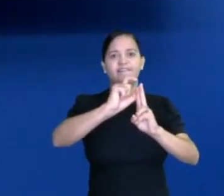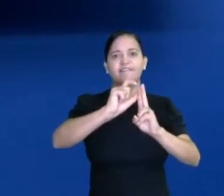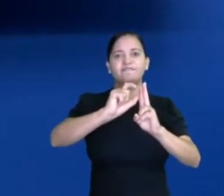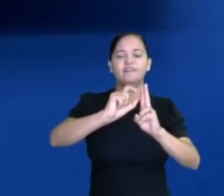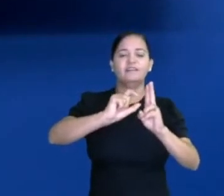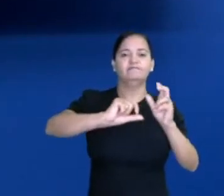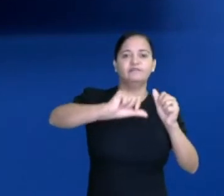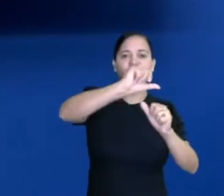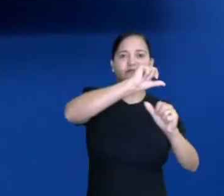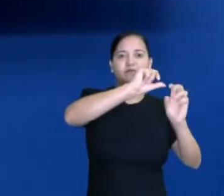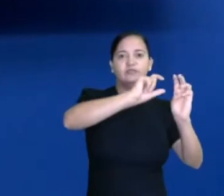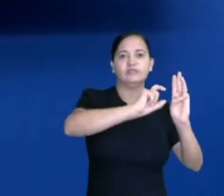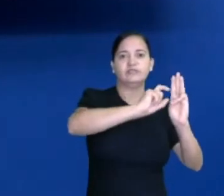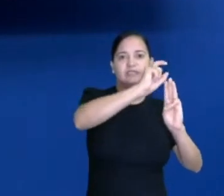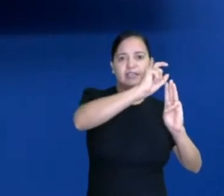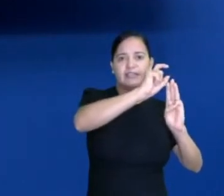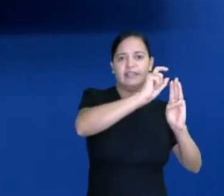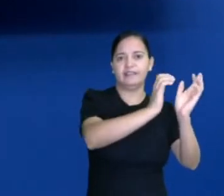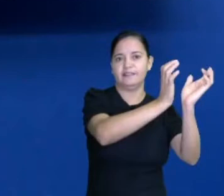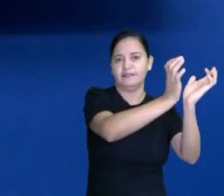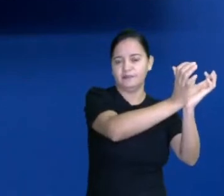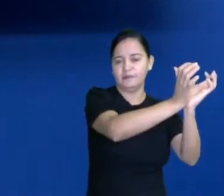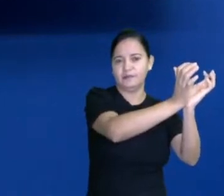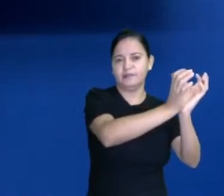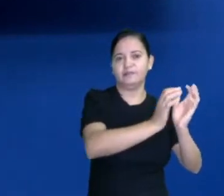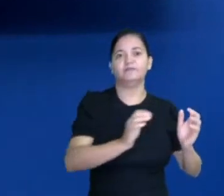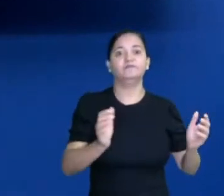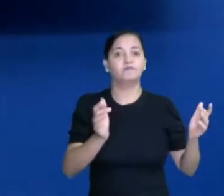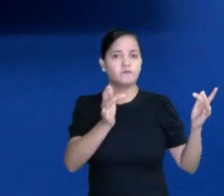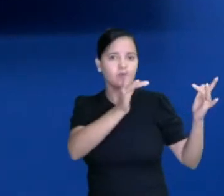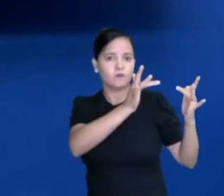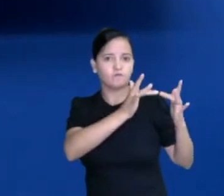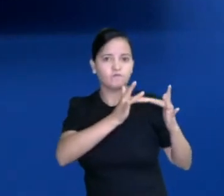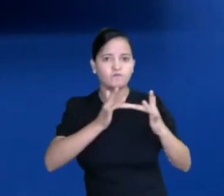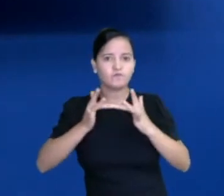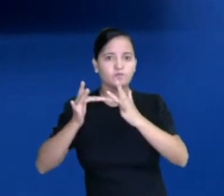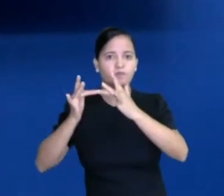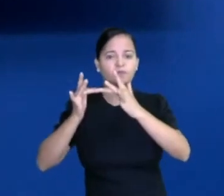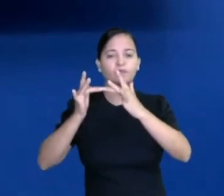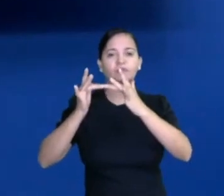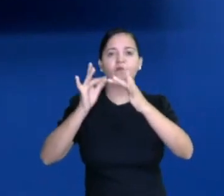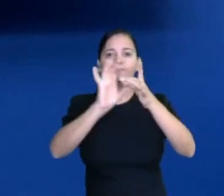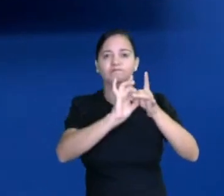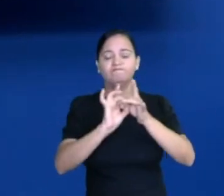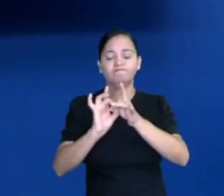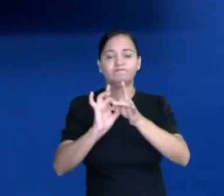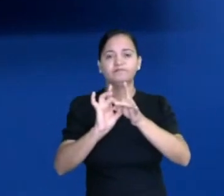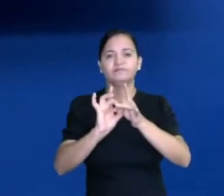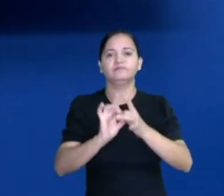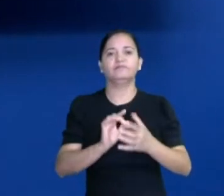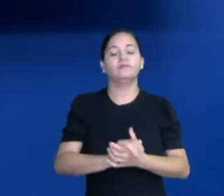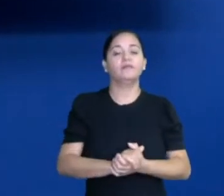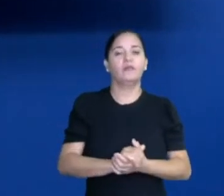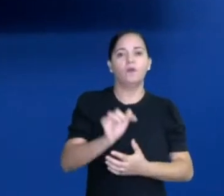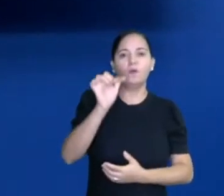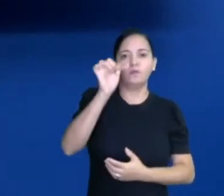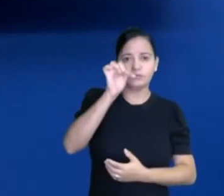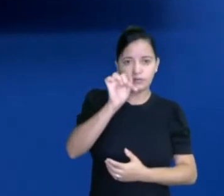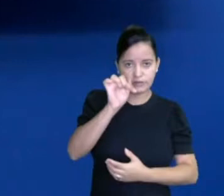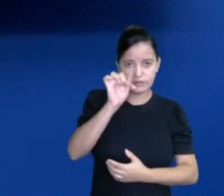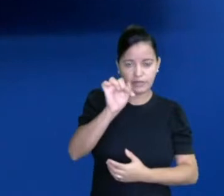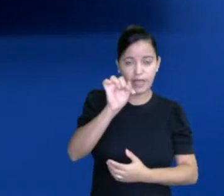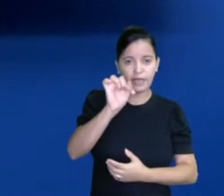centena. Lembra daquele agrupamento? Então, é essa relação aí. Então, eu não coloco o número todo aqui. O 7,